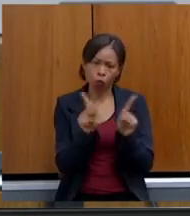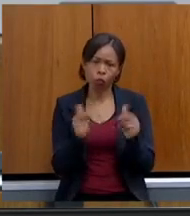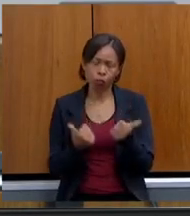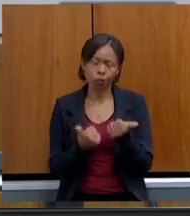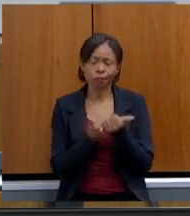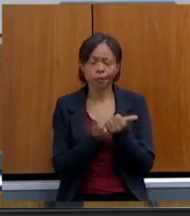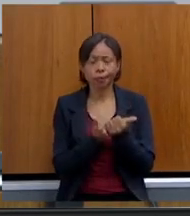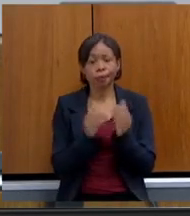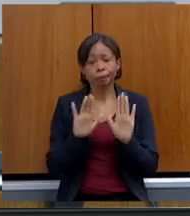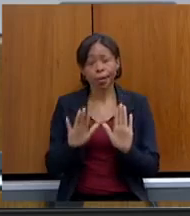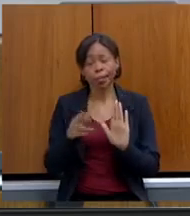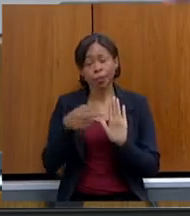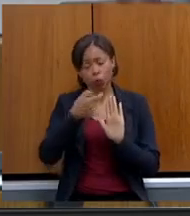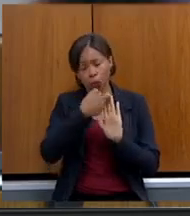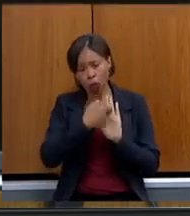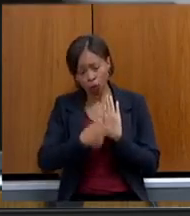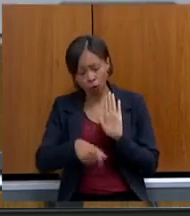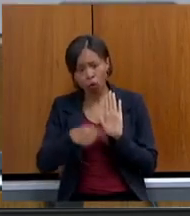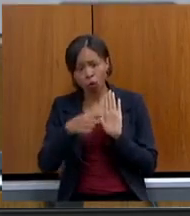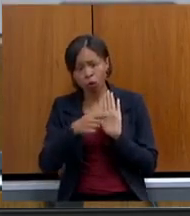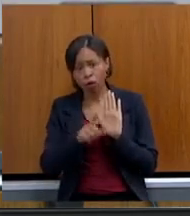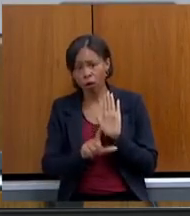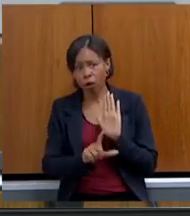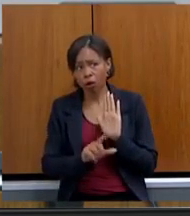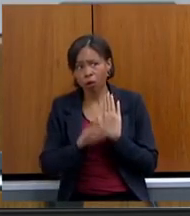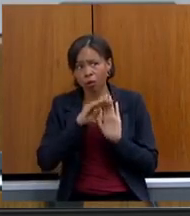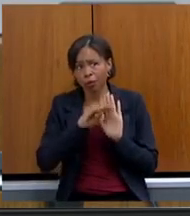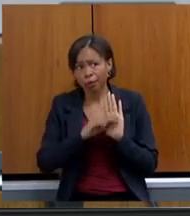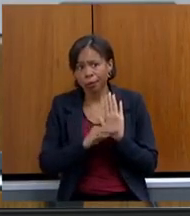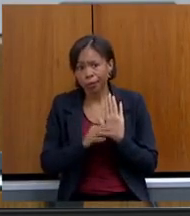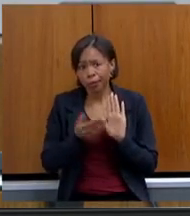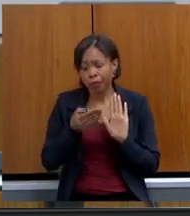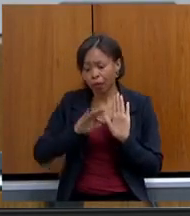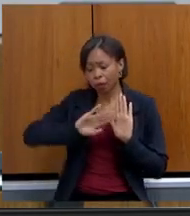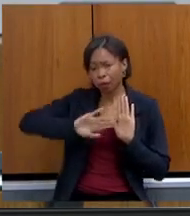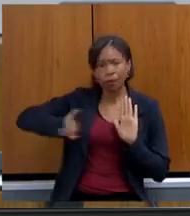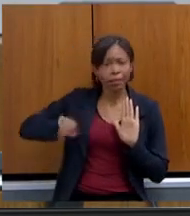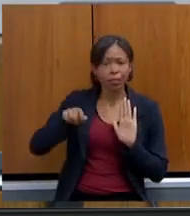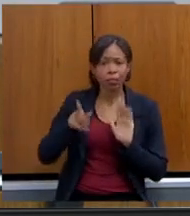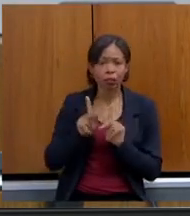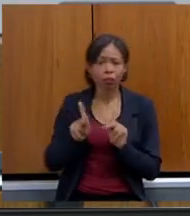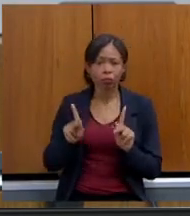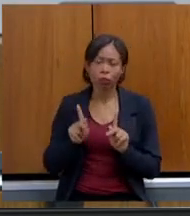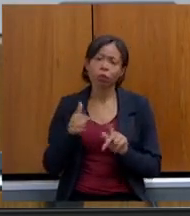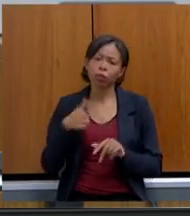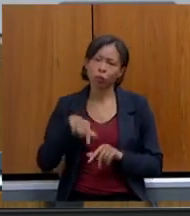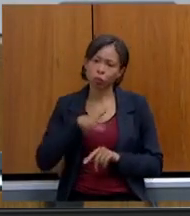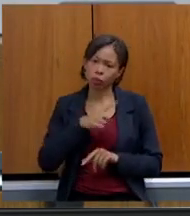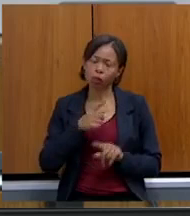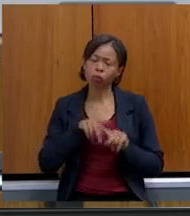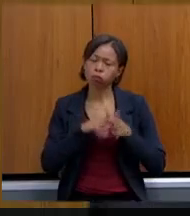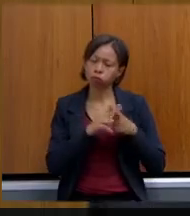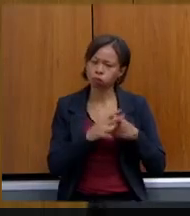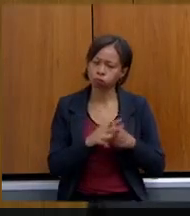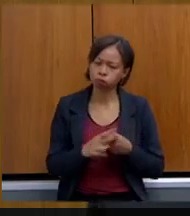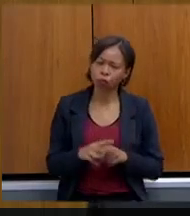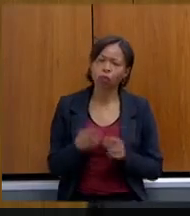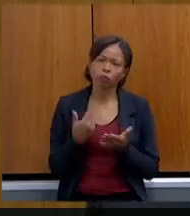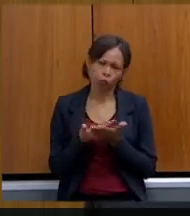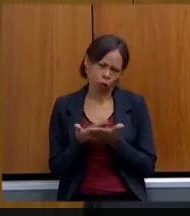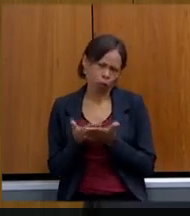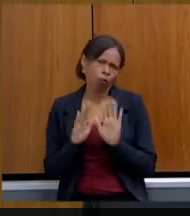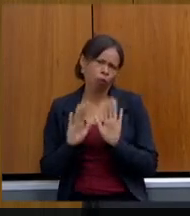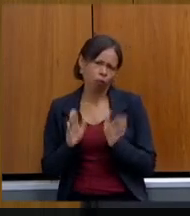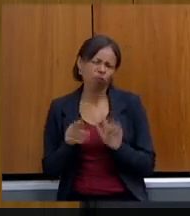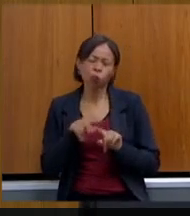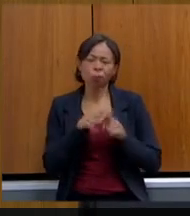desse servidor de lado então aqui a gente fez algumas sugestões gente muito estudos de muita escuta e depois eu gostaria né de